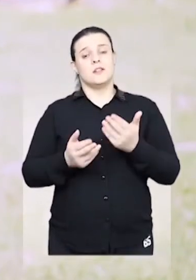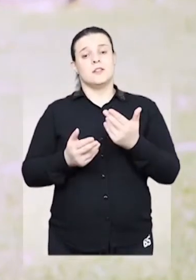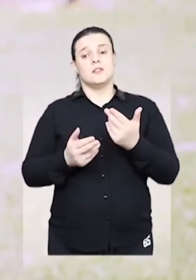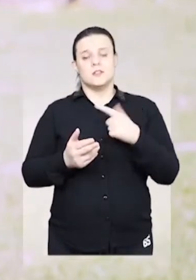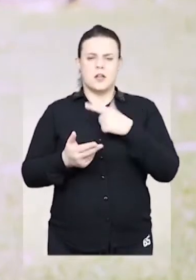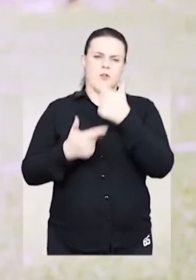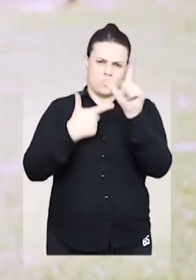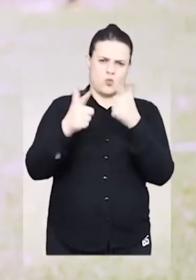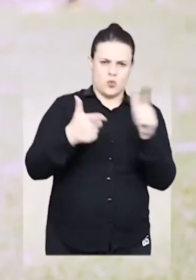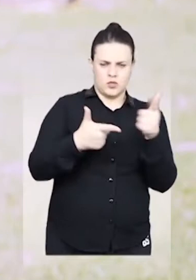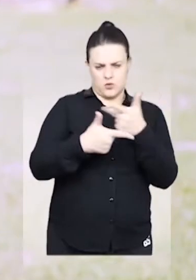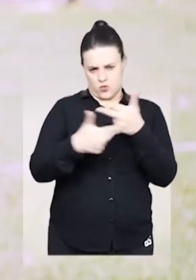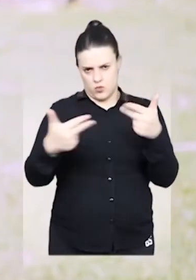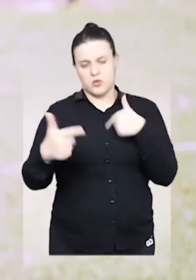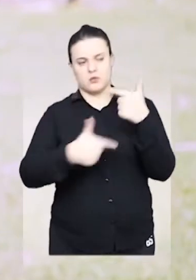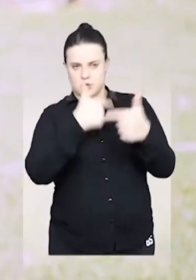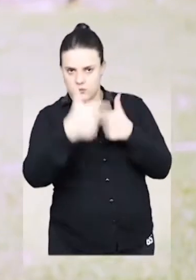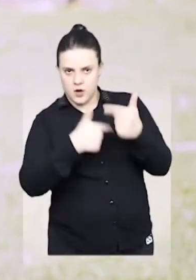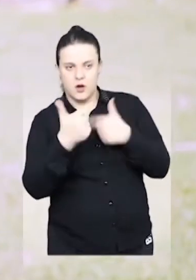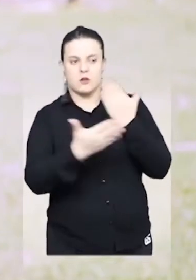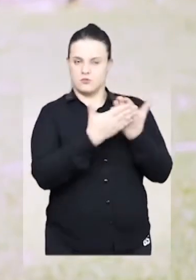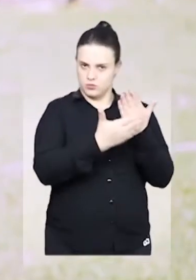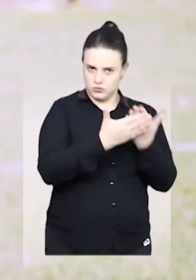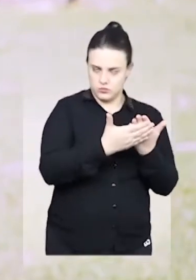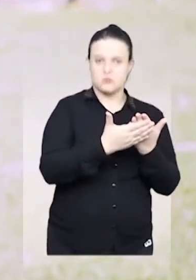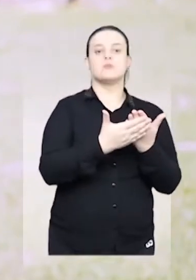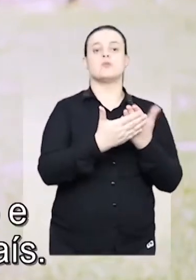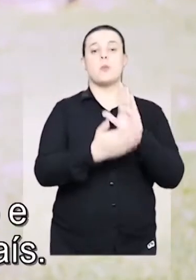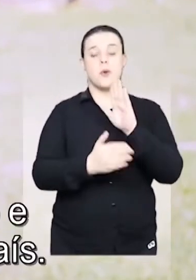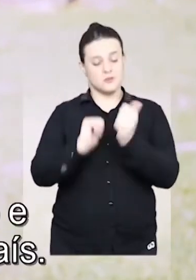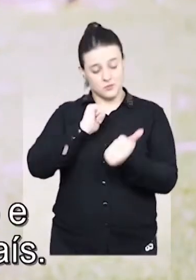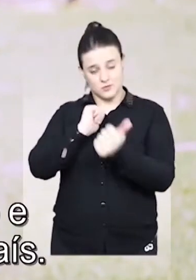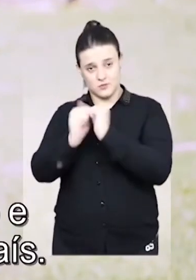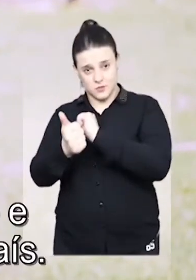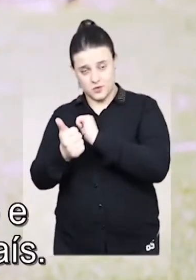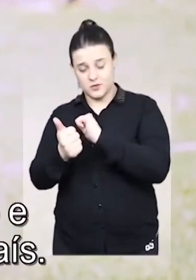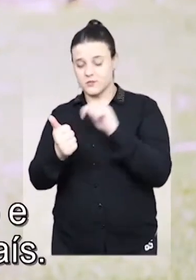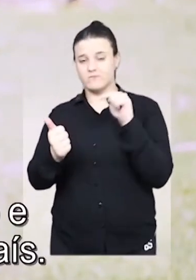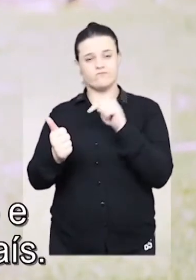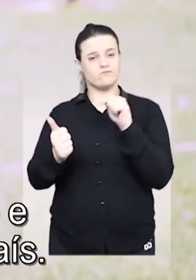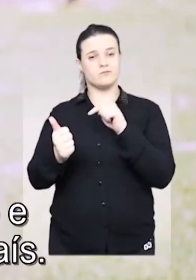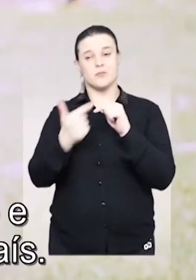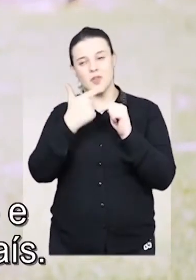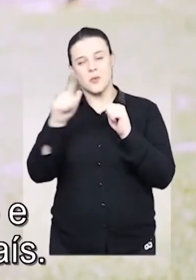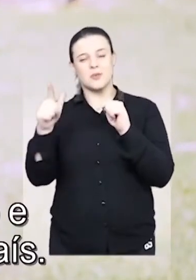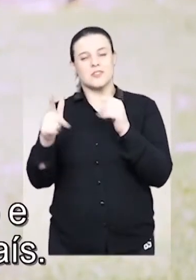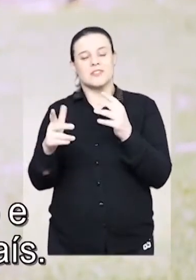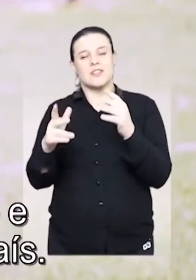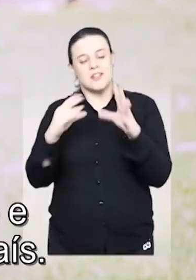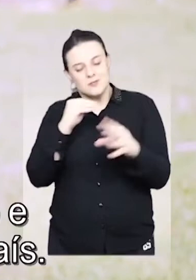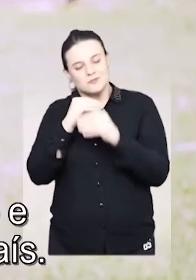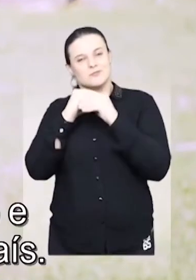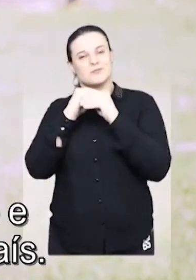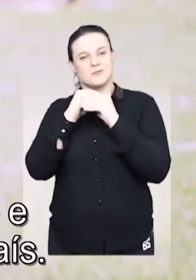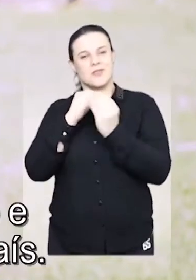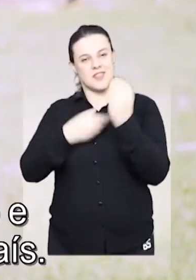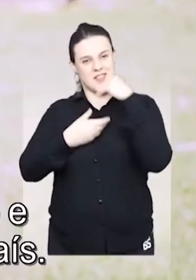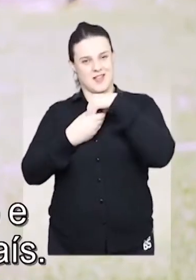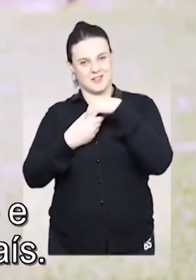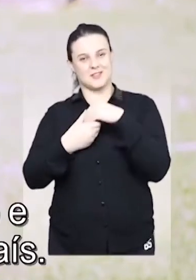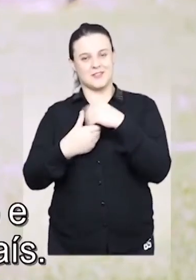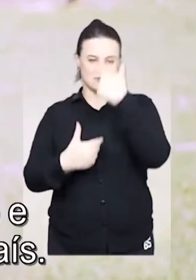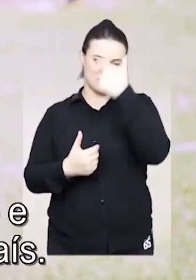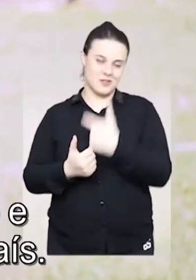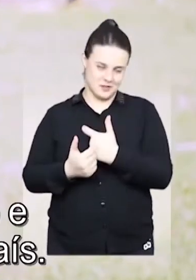Eu tenho outras atividades, eu trabalho, eu estudo, mas o esporte é aquele outro pedaço que completa o quebra-cabeça que